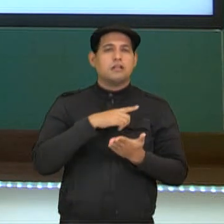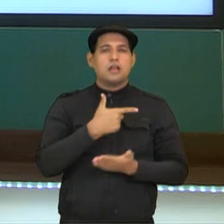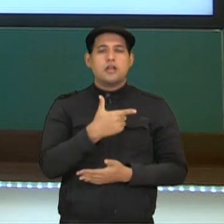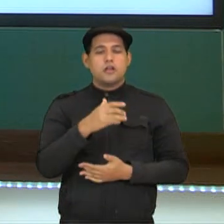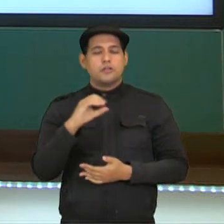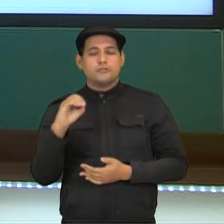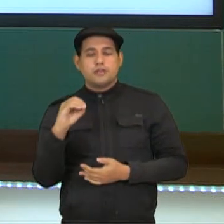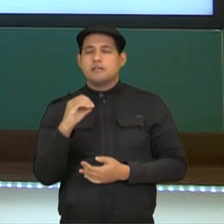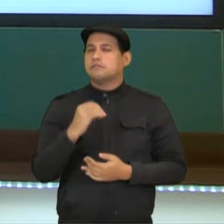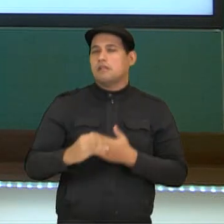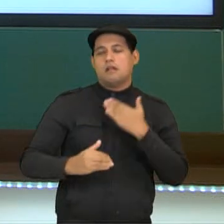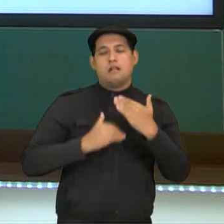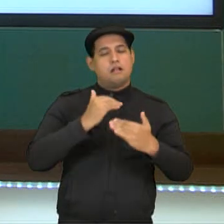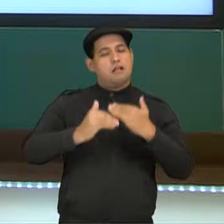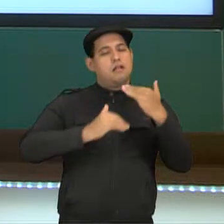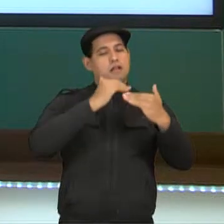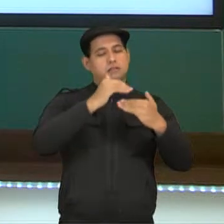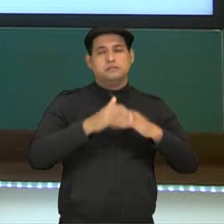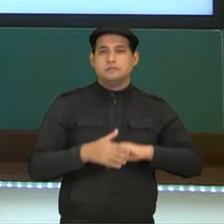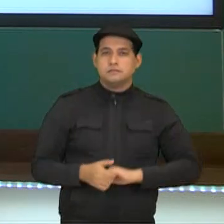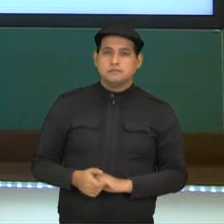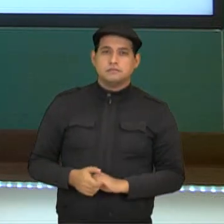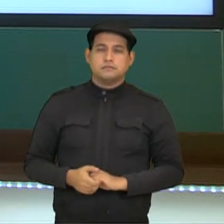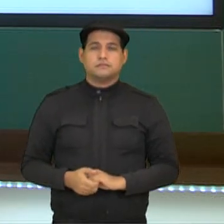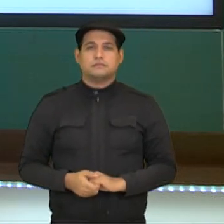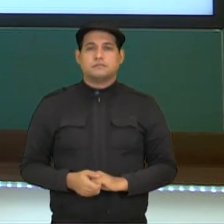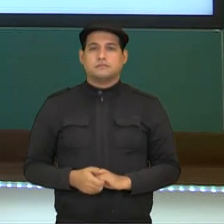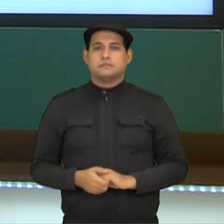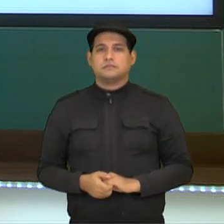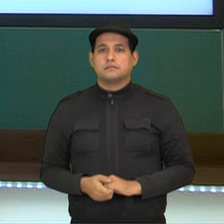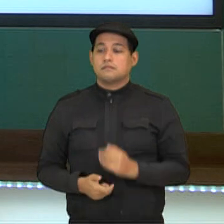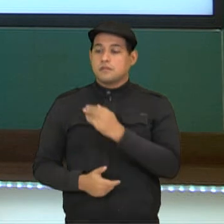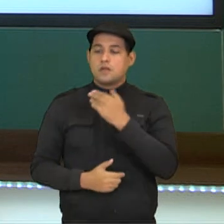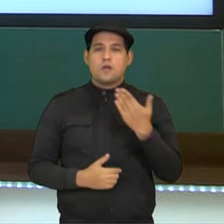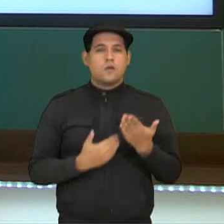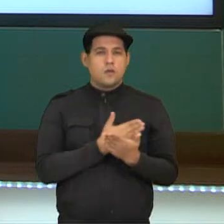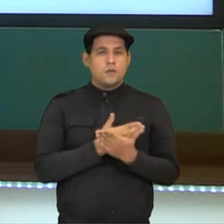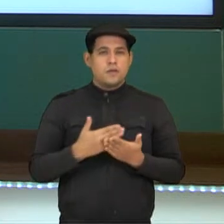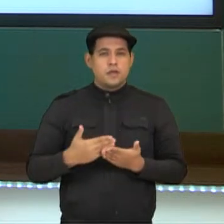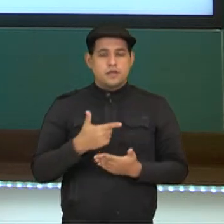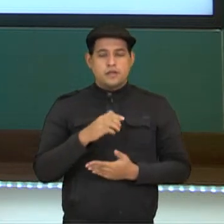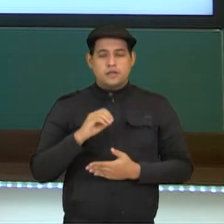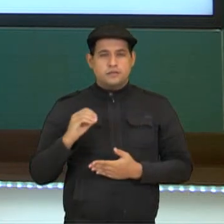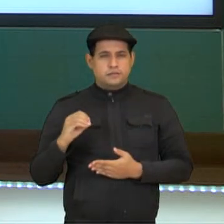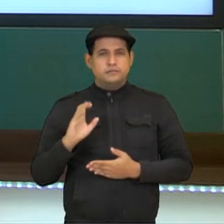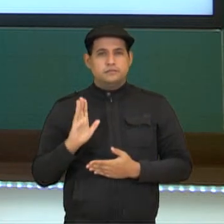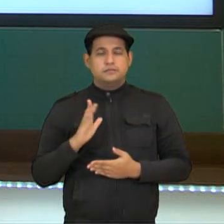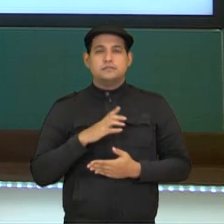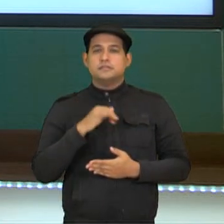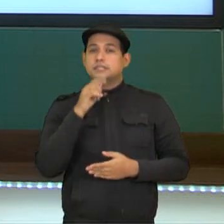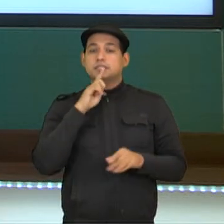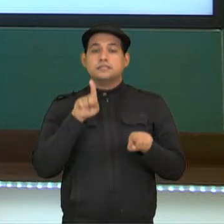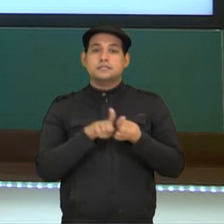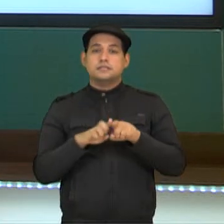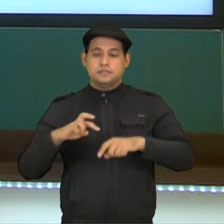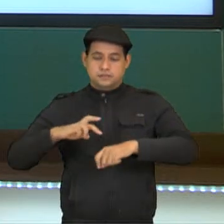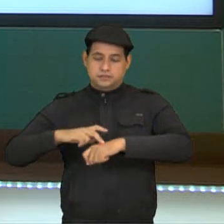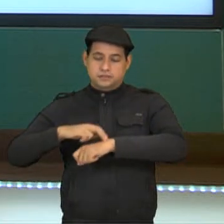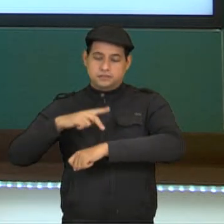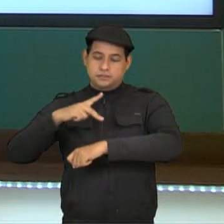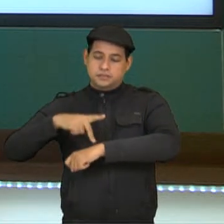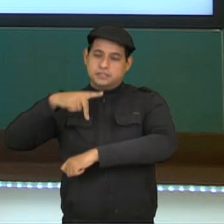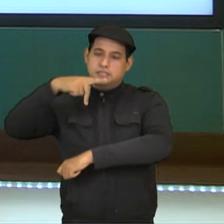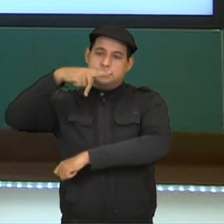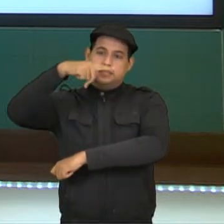200 e assim por diante, tá? Aqui é o início dos 200, até tá aqui, né? O salto com vara, aqui,